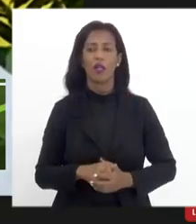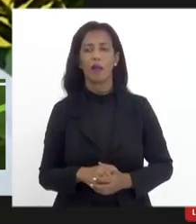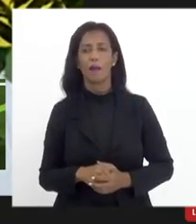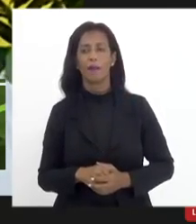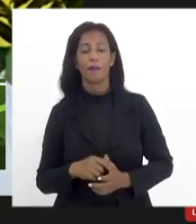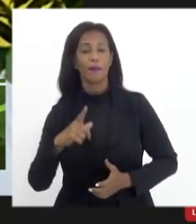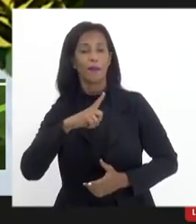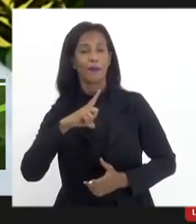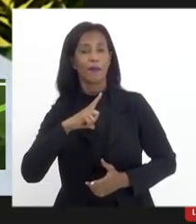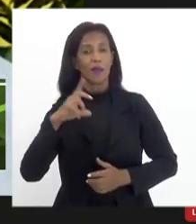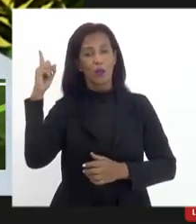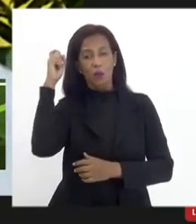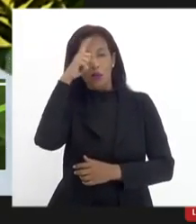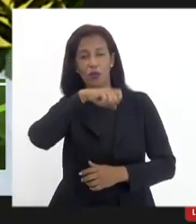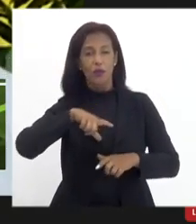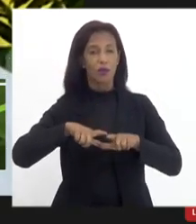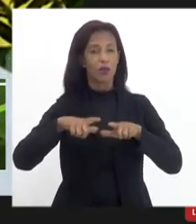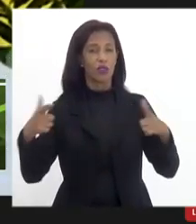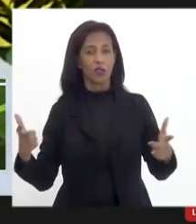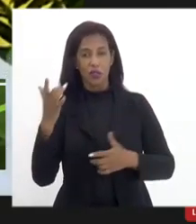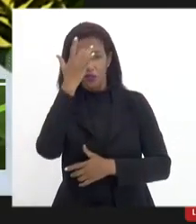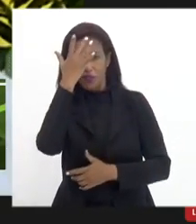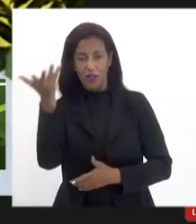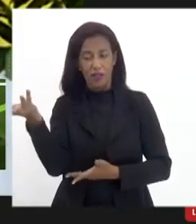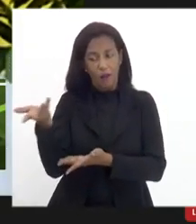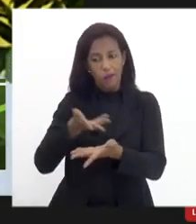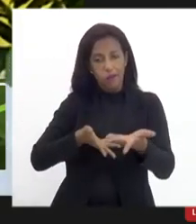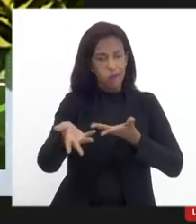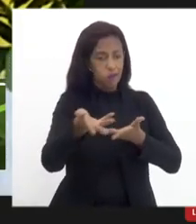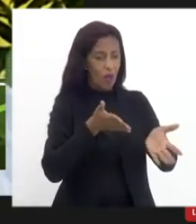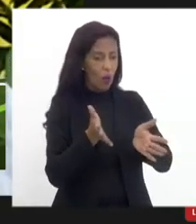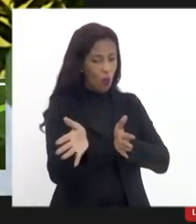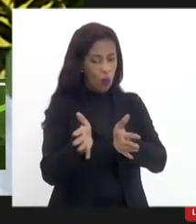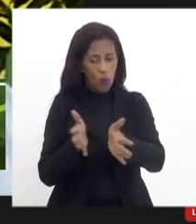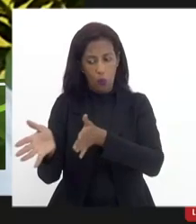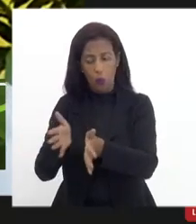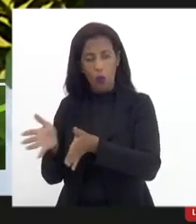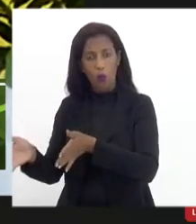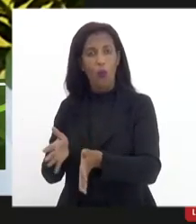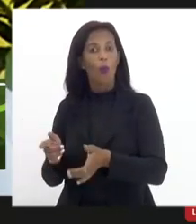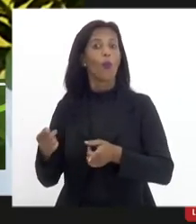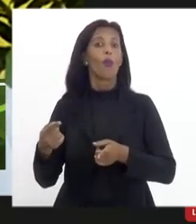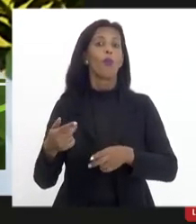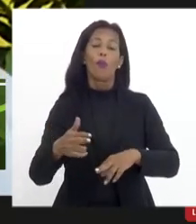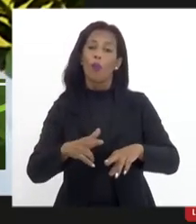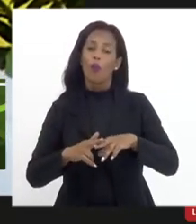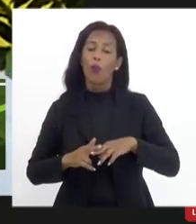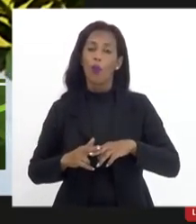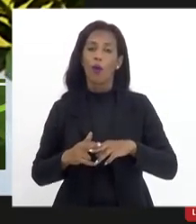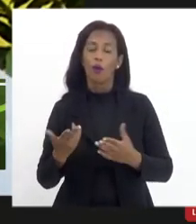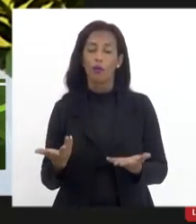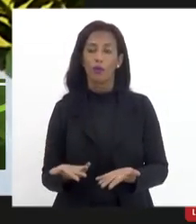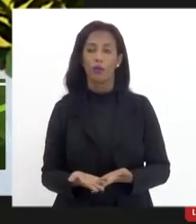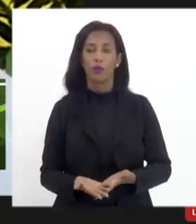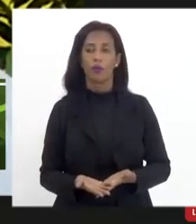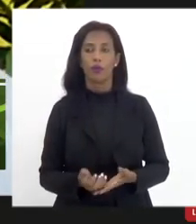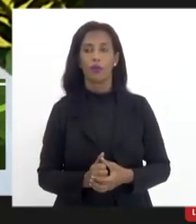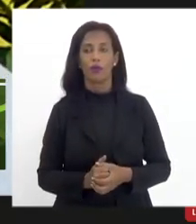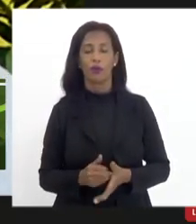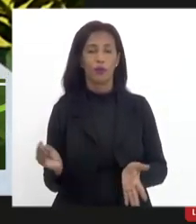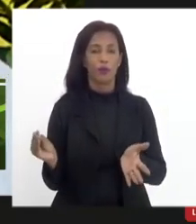que tem uma dificuldade grande em facilitar o acesso por conta, na verdade,